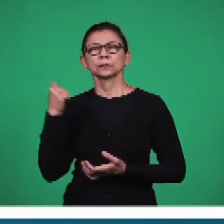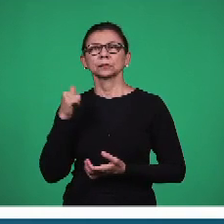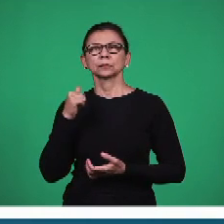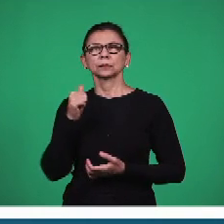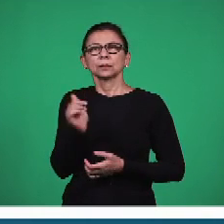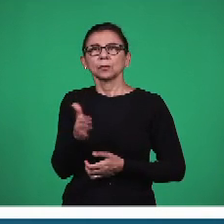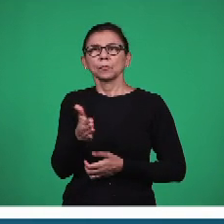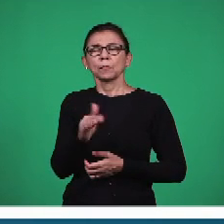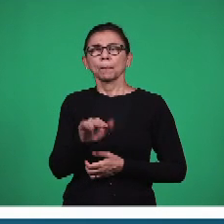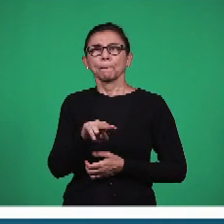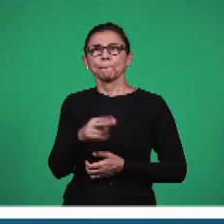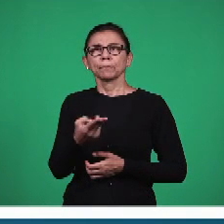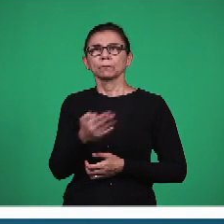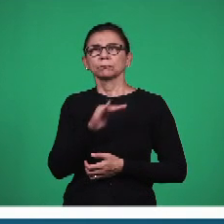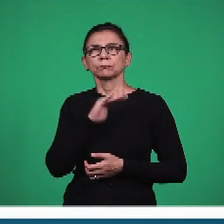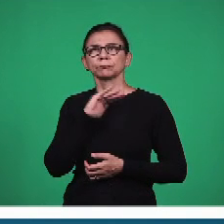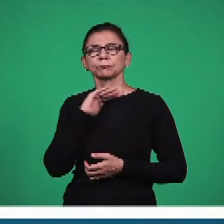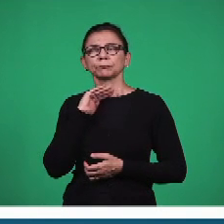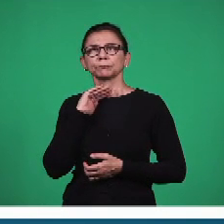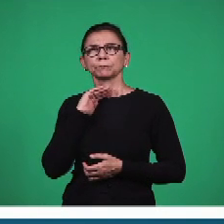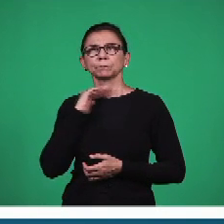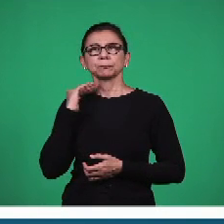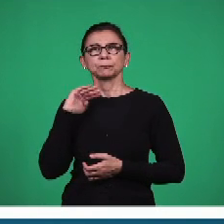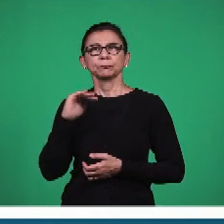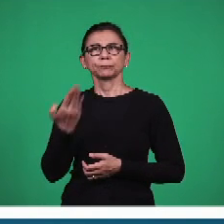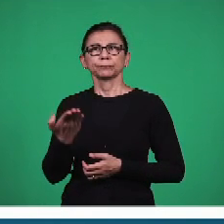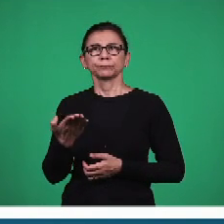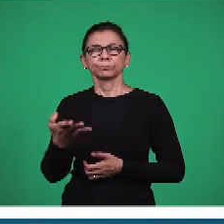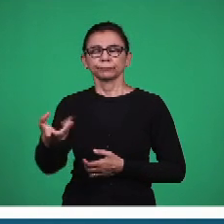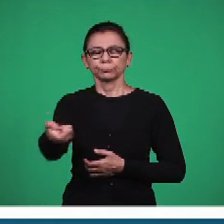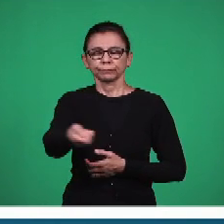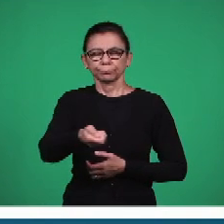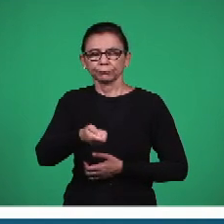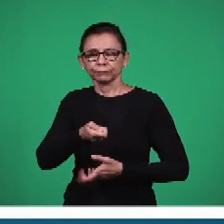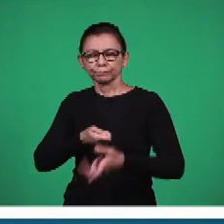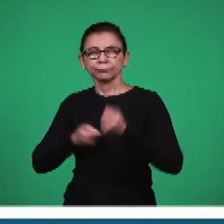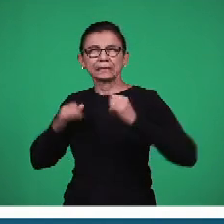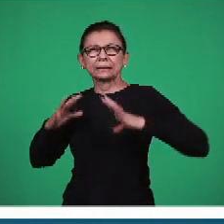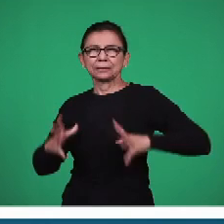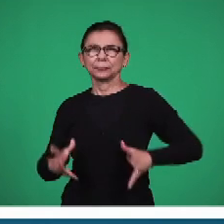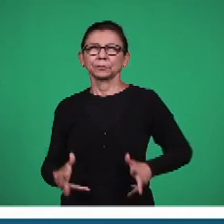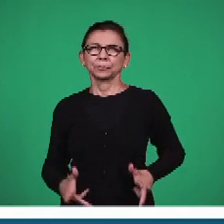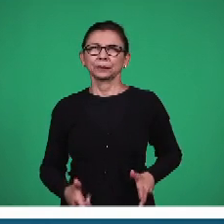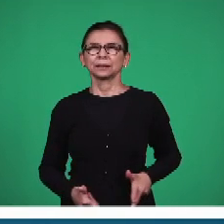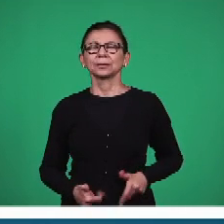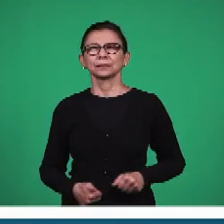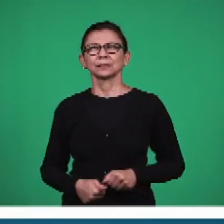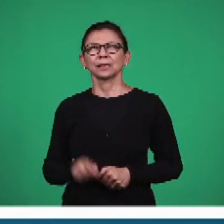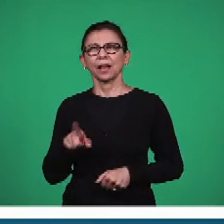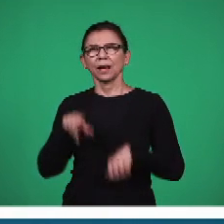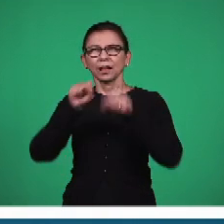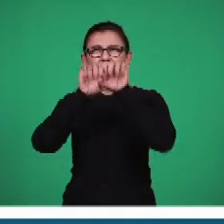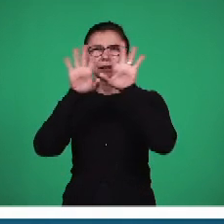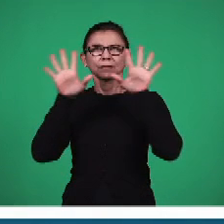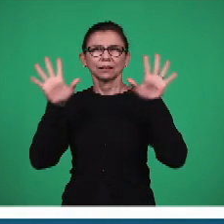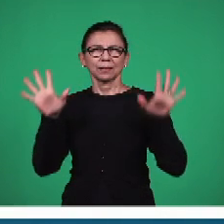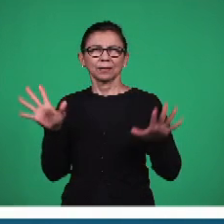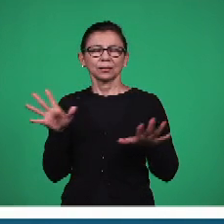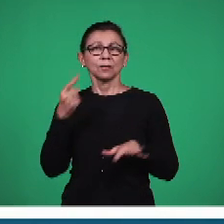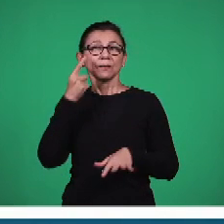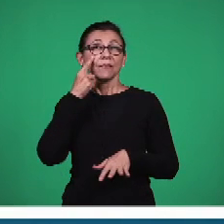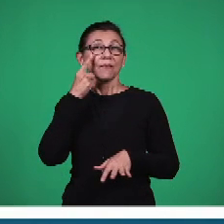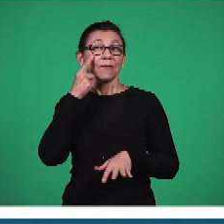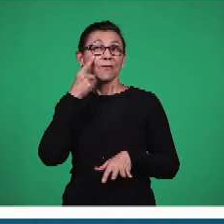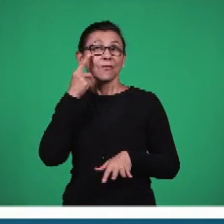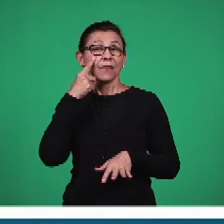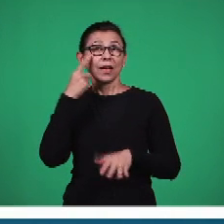peixes mortos. Não precisamos nem falar sobre isso, porque isso é uma evidência que está aí. E veja só, manchete